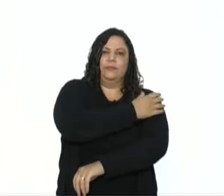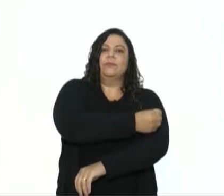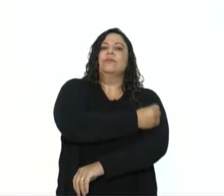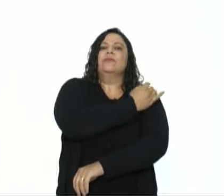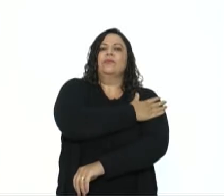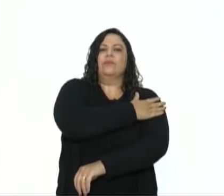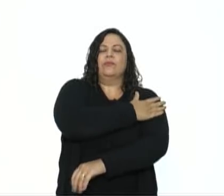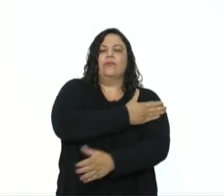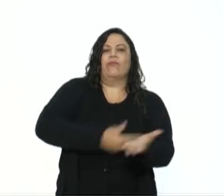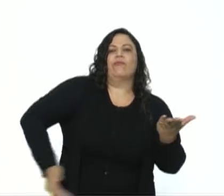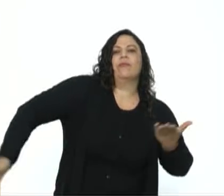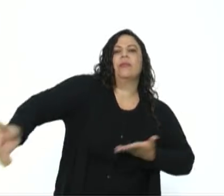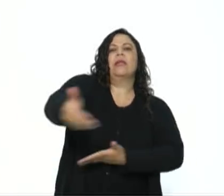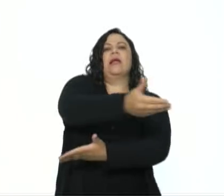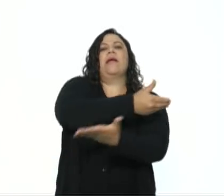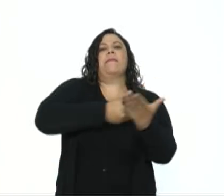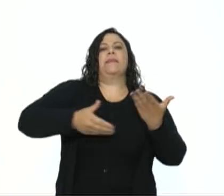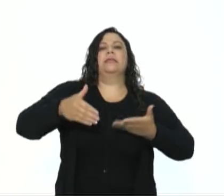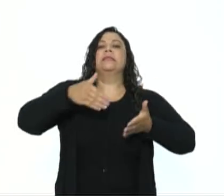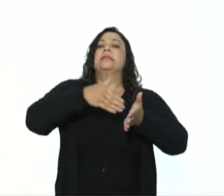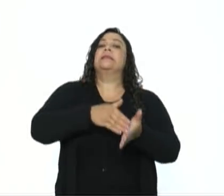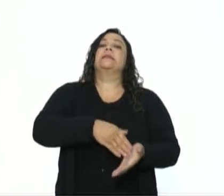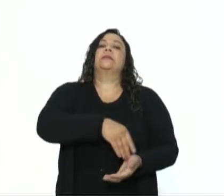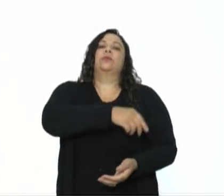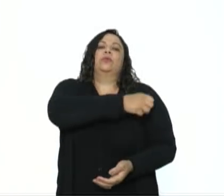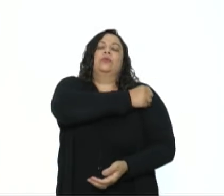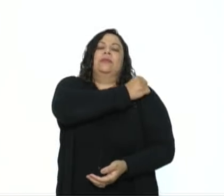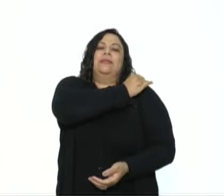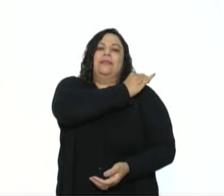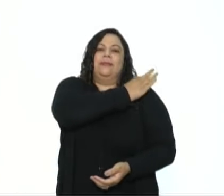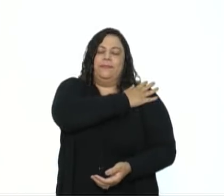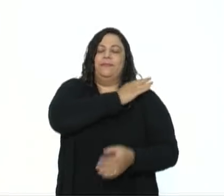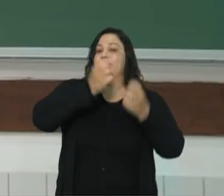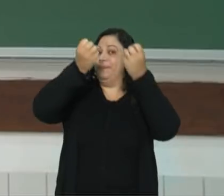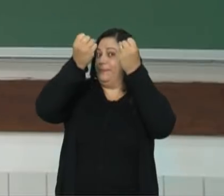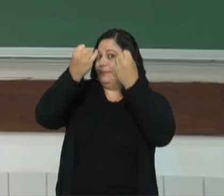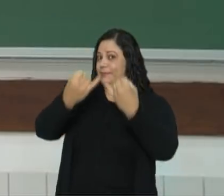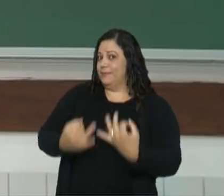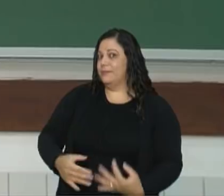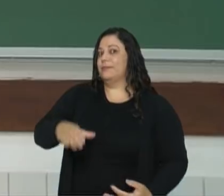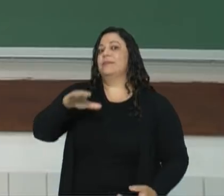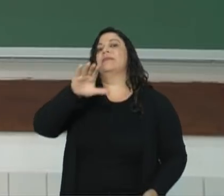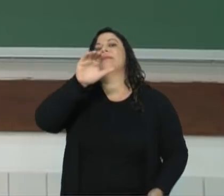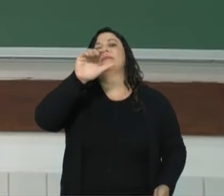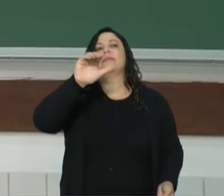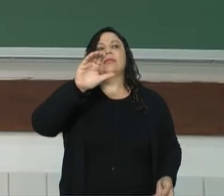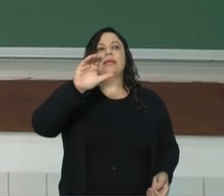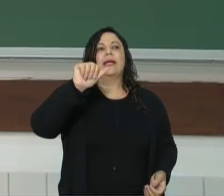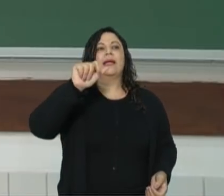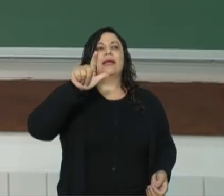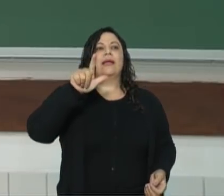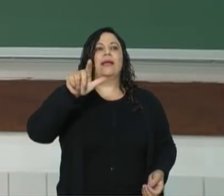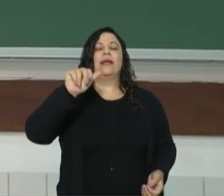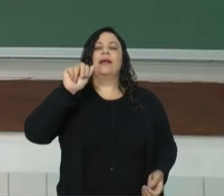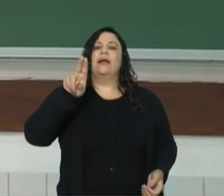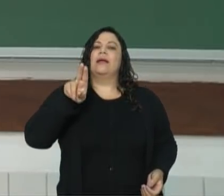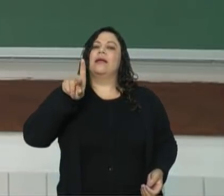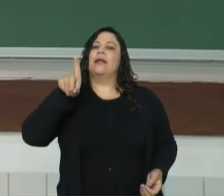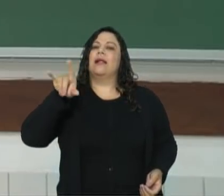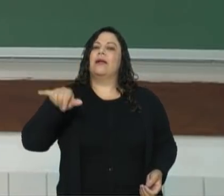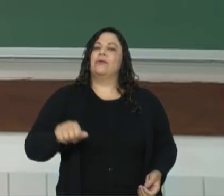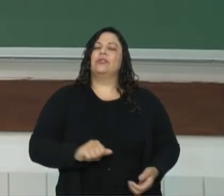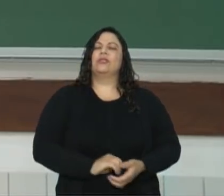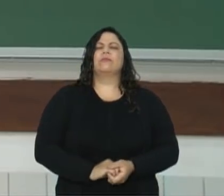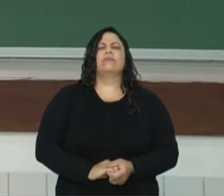perpassando por todos os anos até o ensino médio, explica a Cláudia. Então, qual pessoa do discurso seria